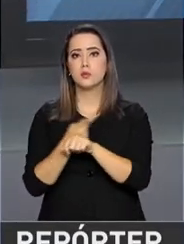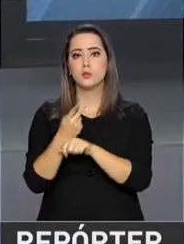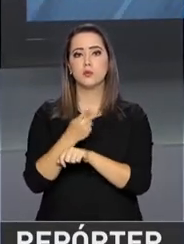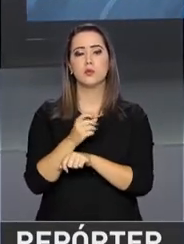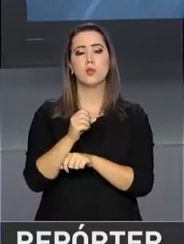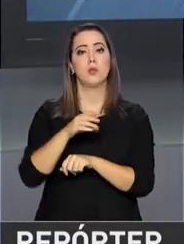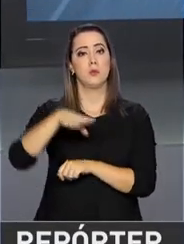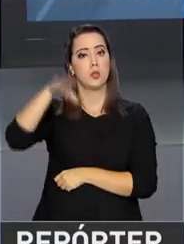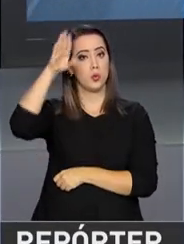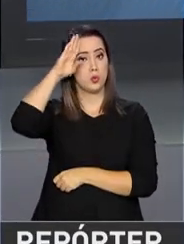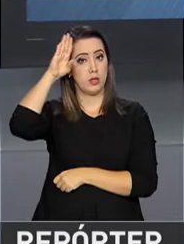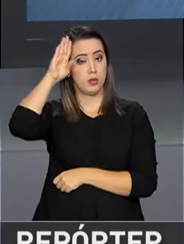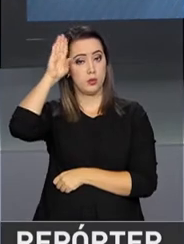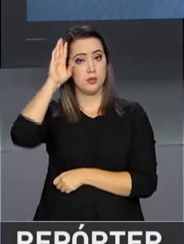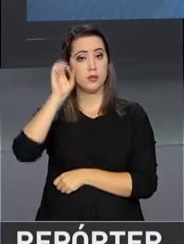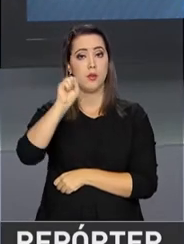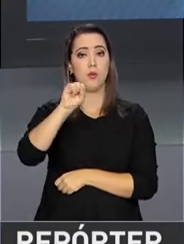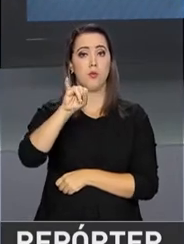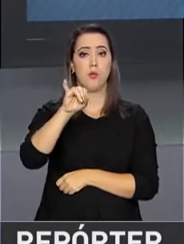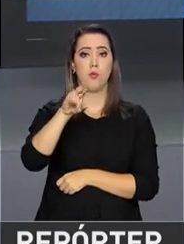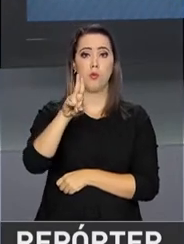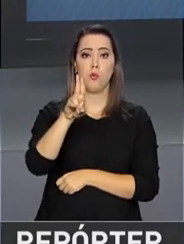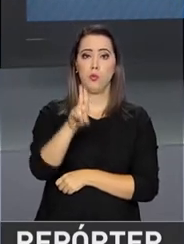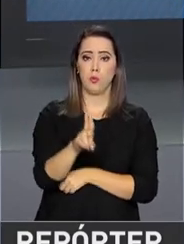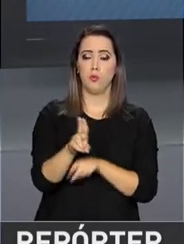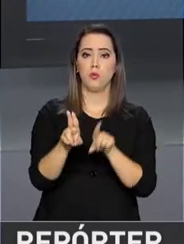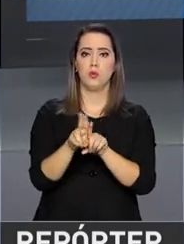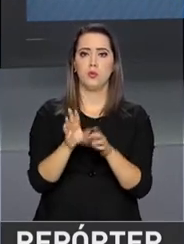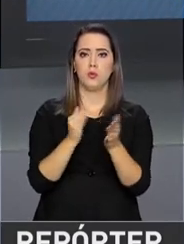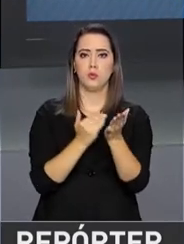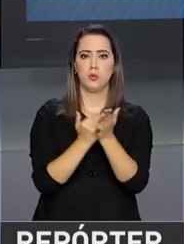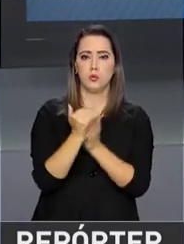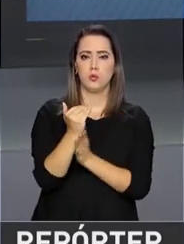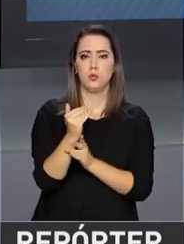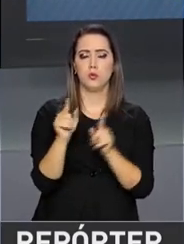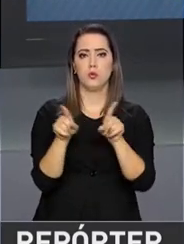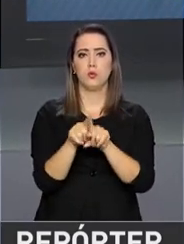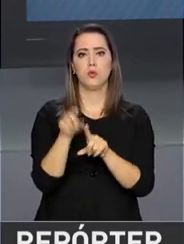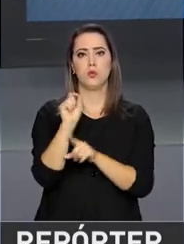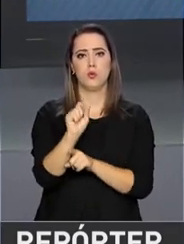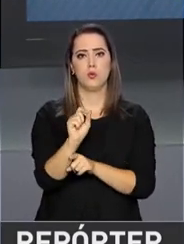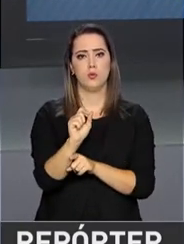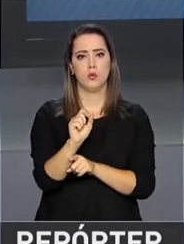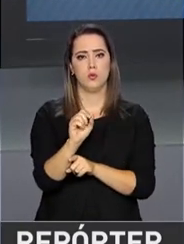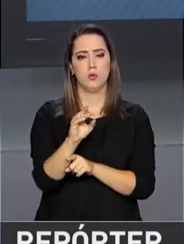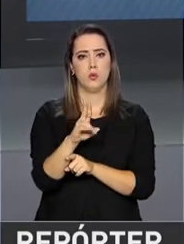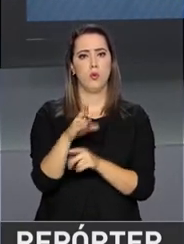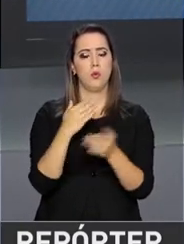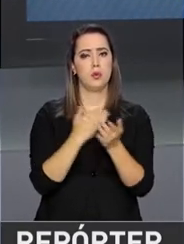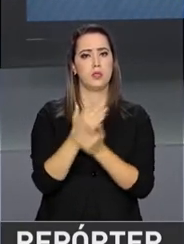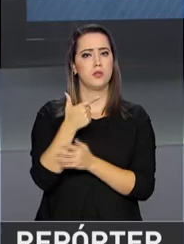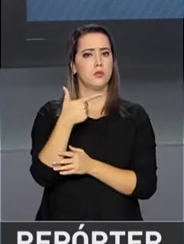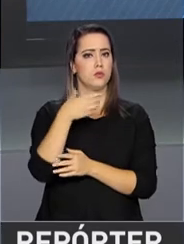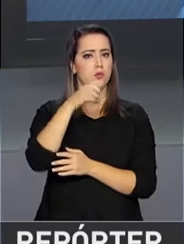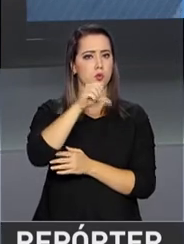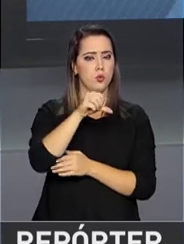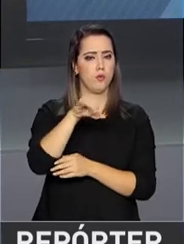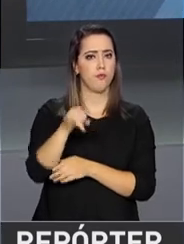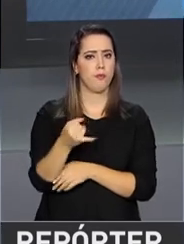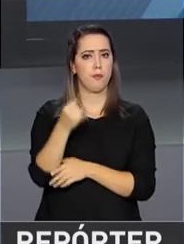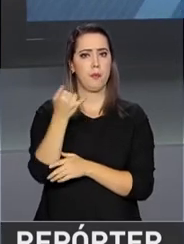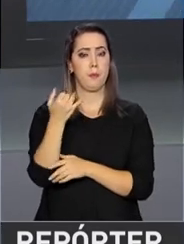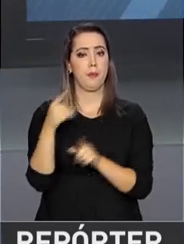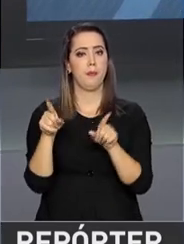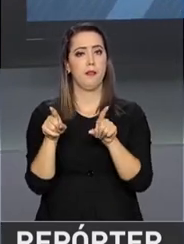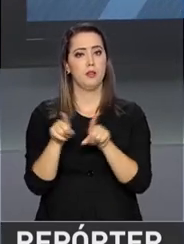no ensino superior as inscrições na primeira edição de 2018 do sistema de seleção unificado sisu começam no dia 29 de